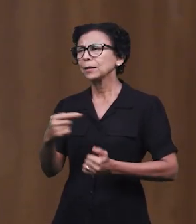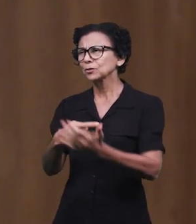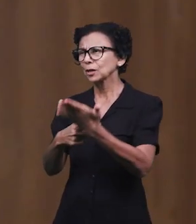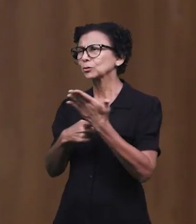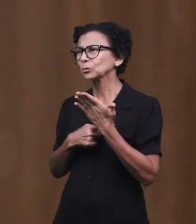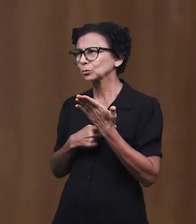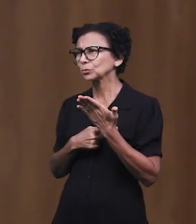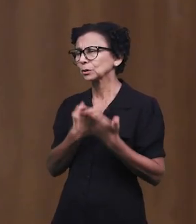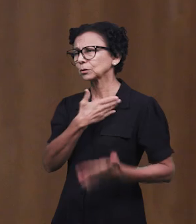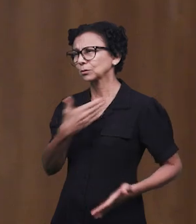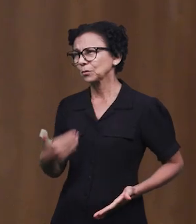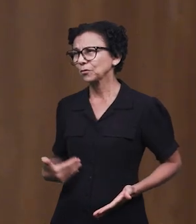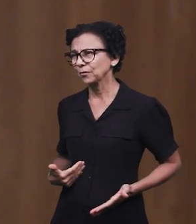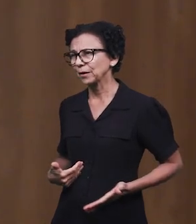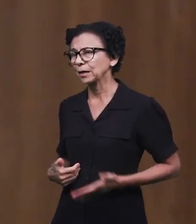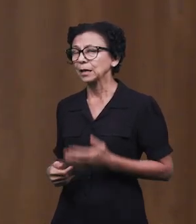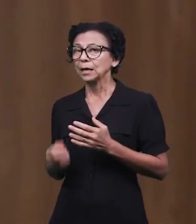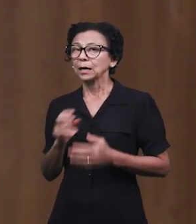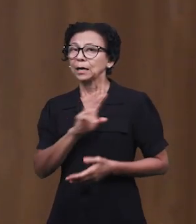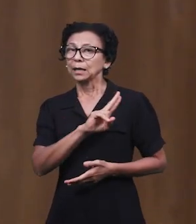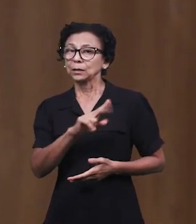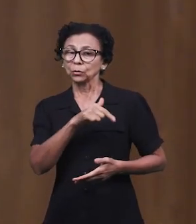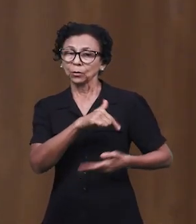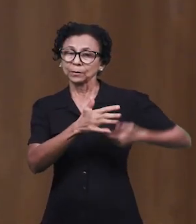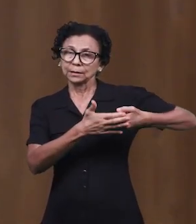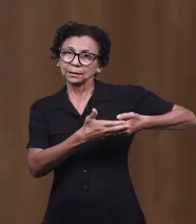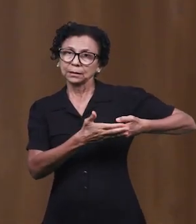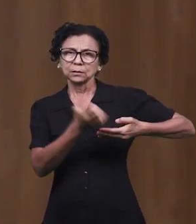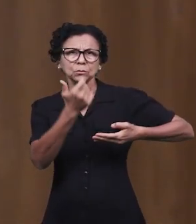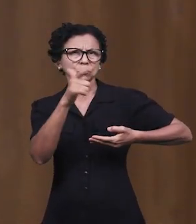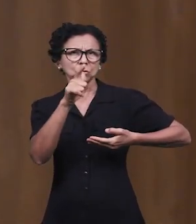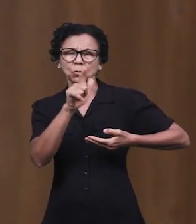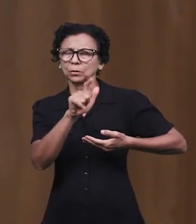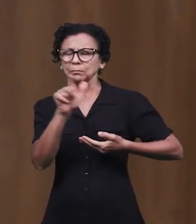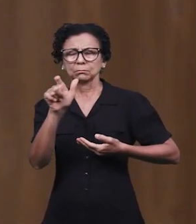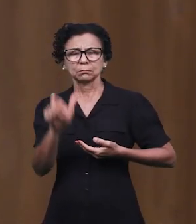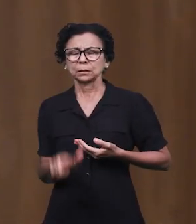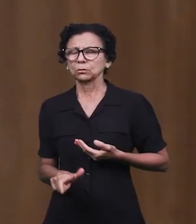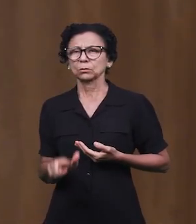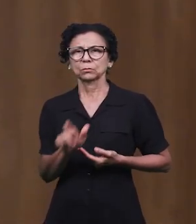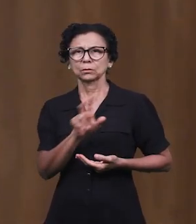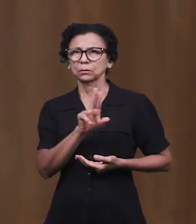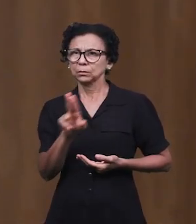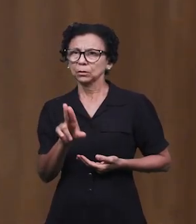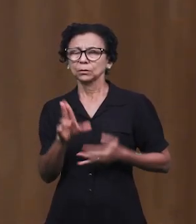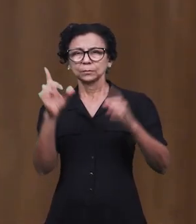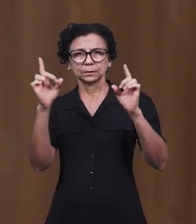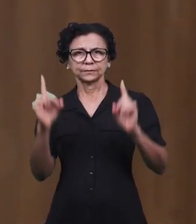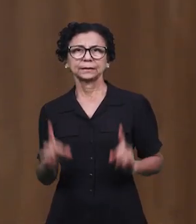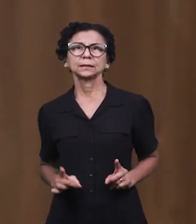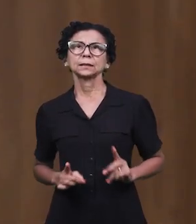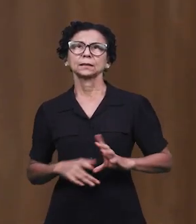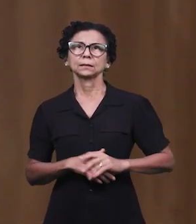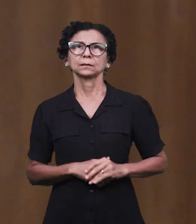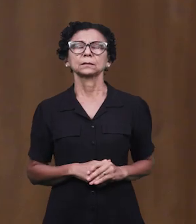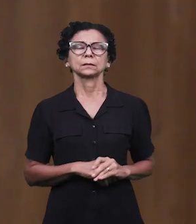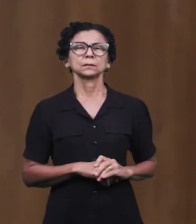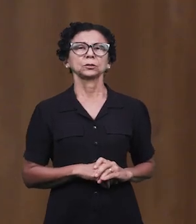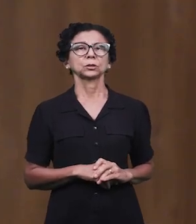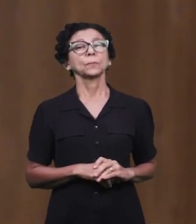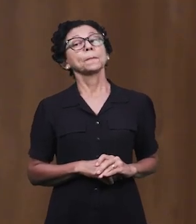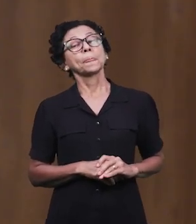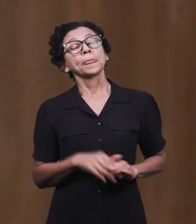assistencial em nome daquela pessoa que tem a deficiência. E aí você vai passar para a pessoa que tem a deficiência, vai ser agendada uma perícia, uma